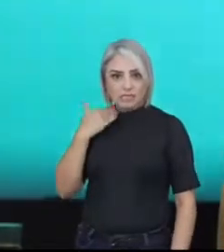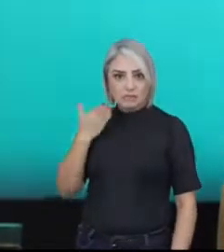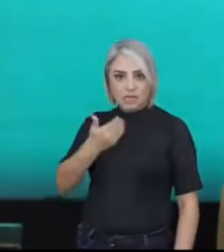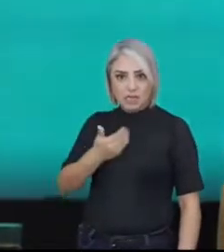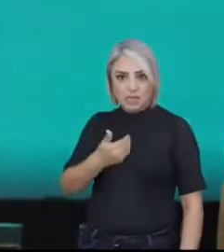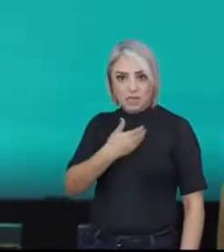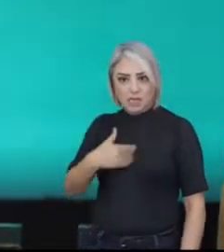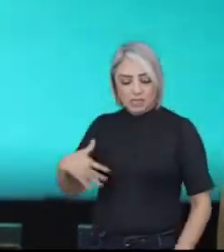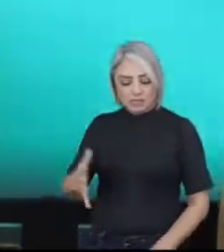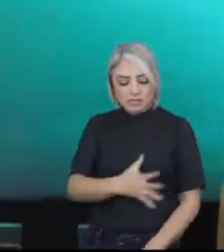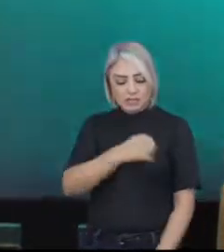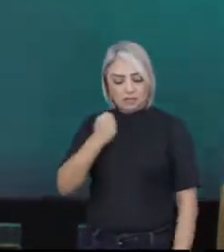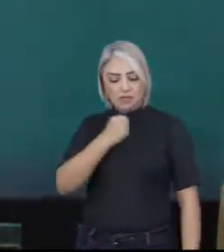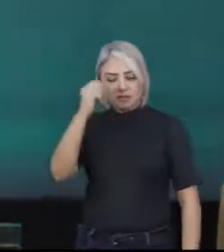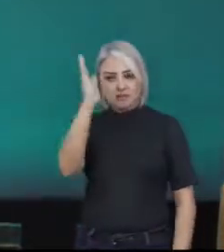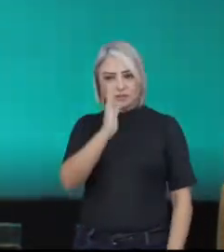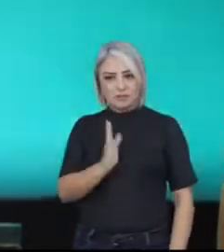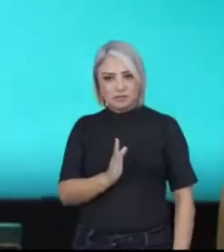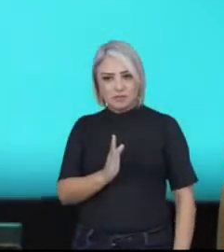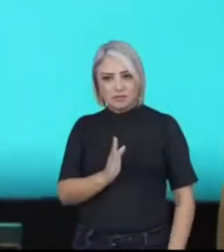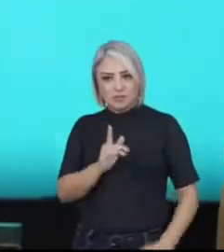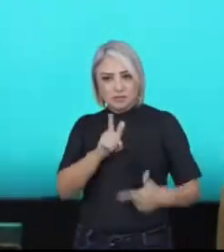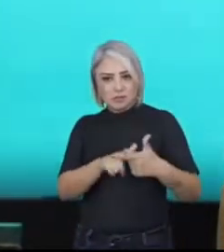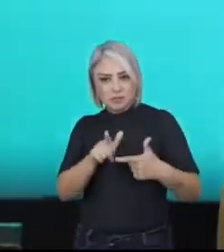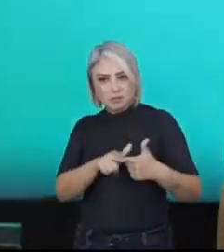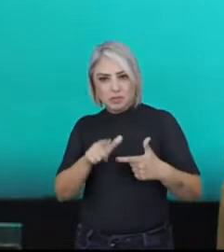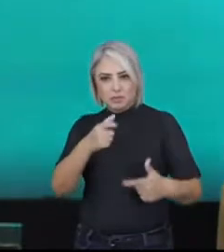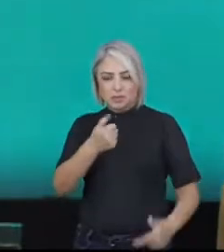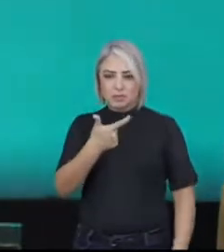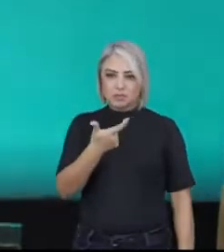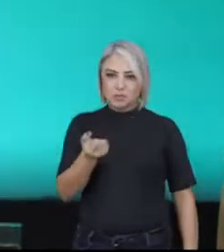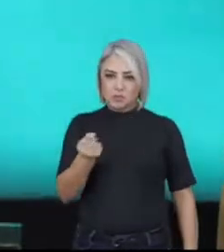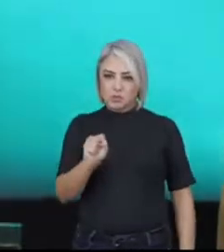país na crise de 2008 e 2009.